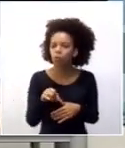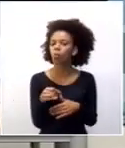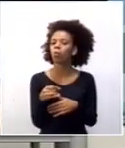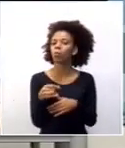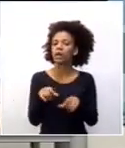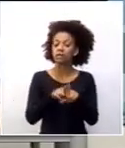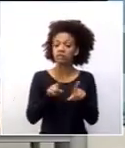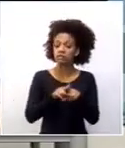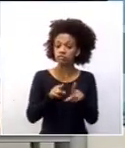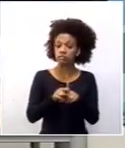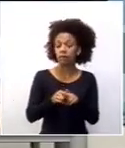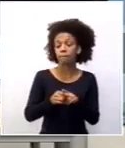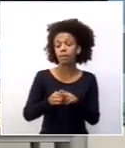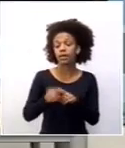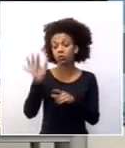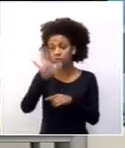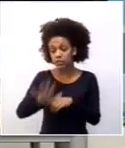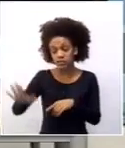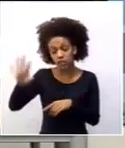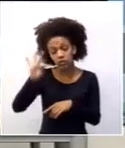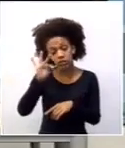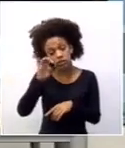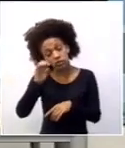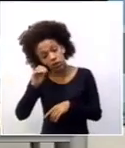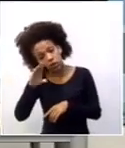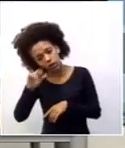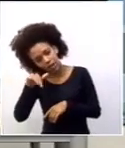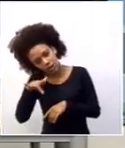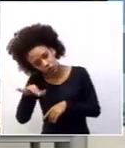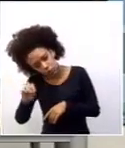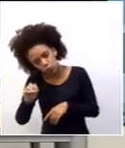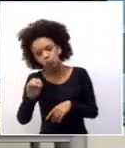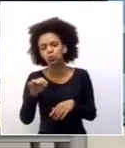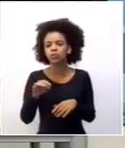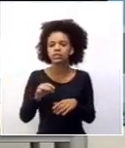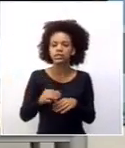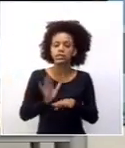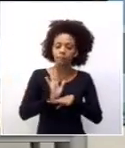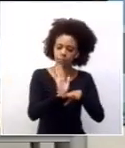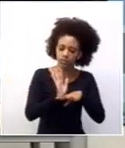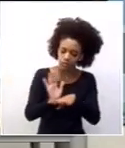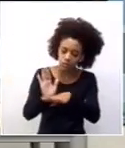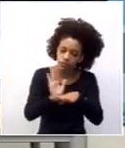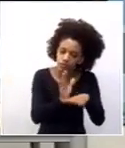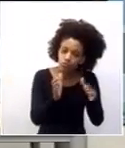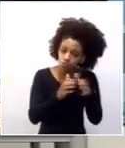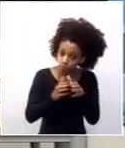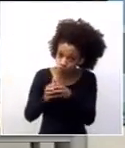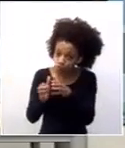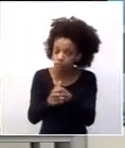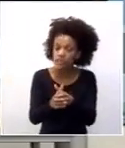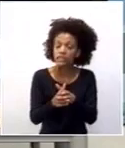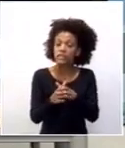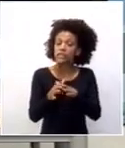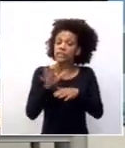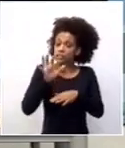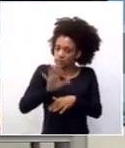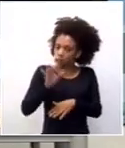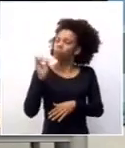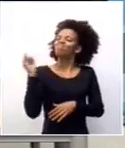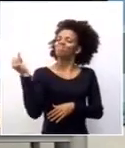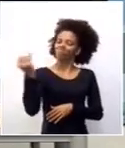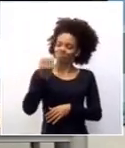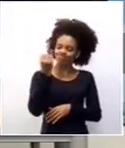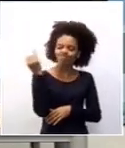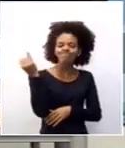questão do Estado teocrático, a questão da servidão coletiva, tá, gente? Isso é muito importante,